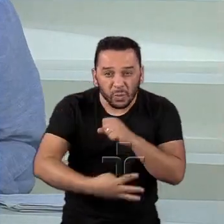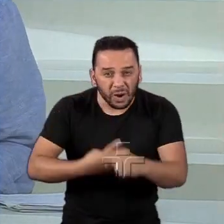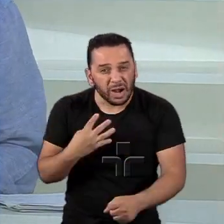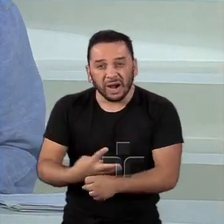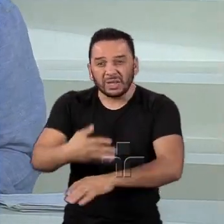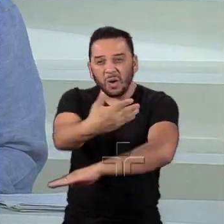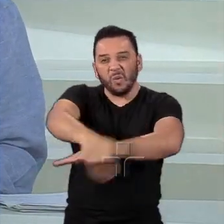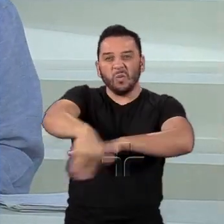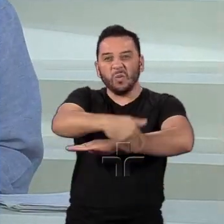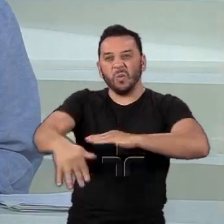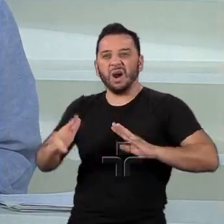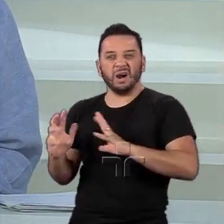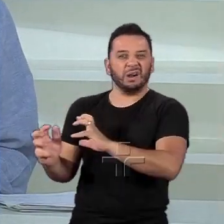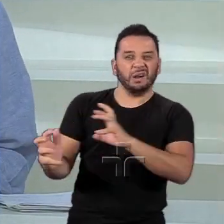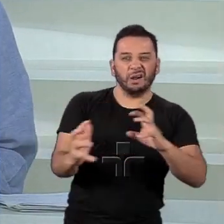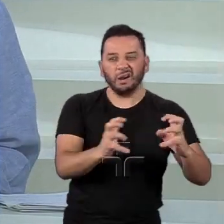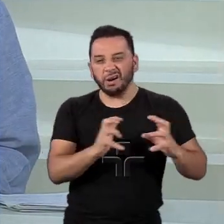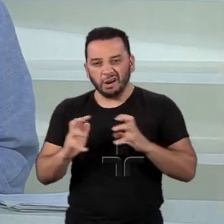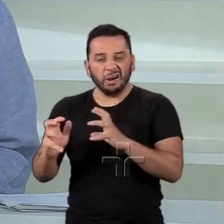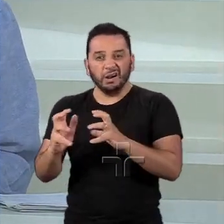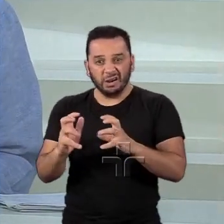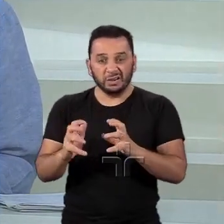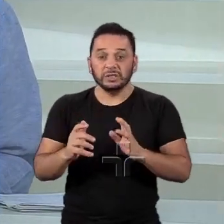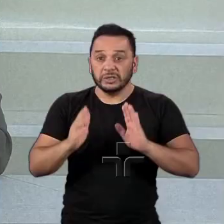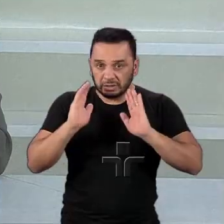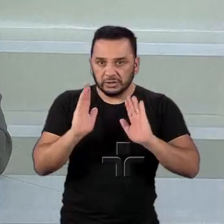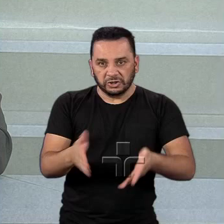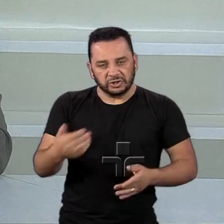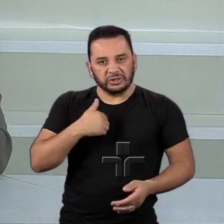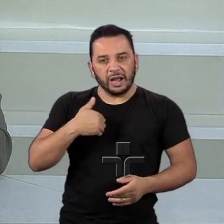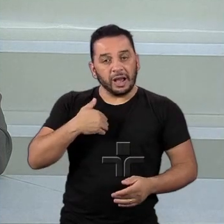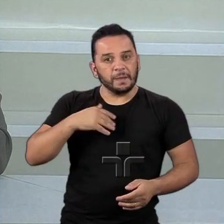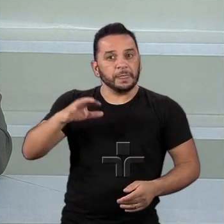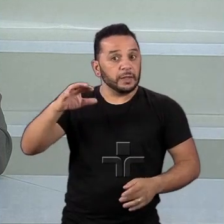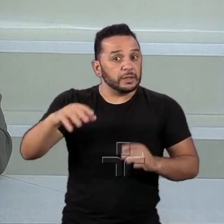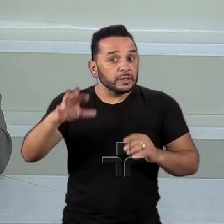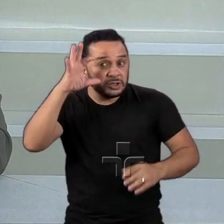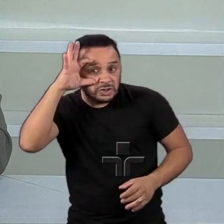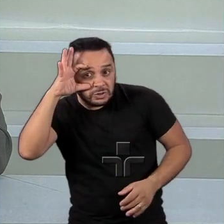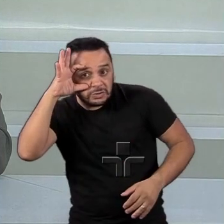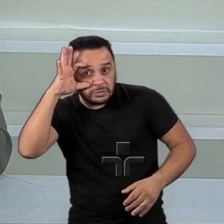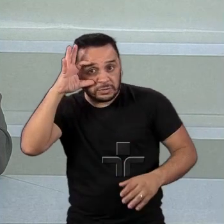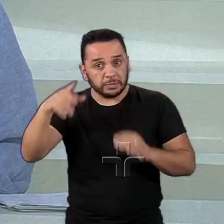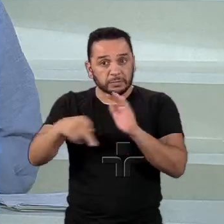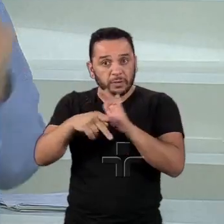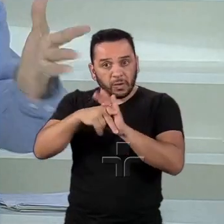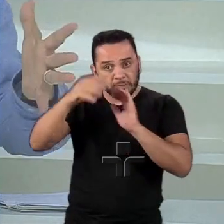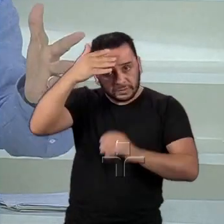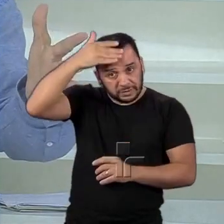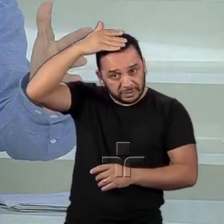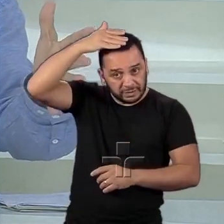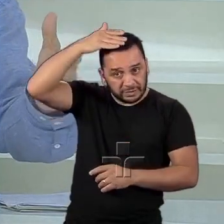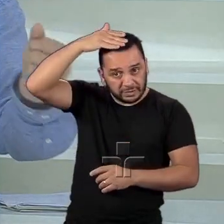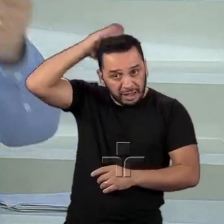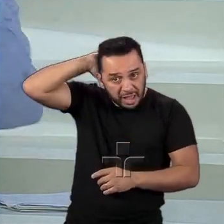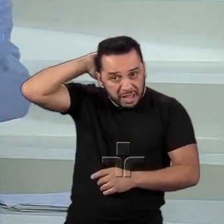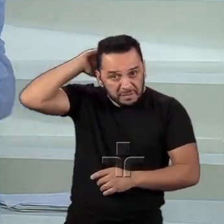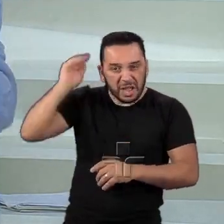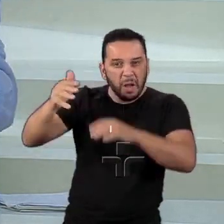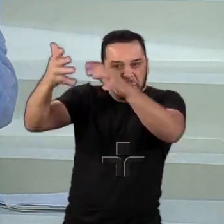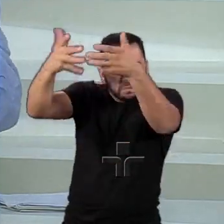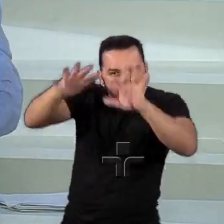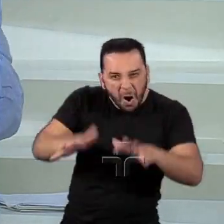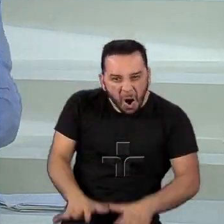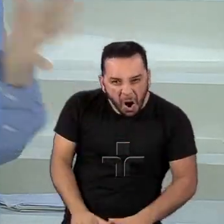rua. E toda a recuperação do naufrágio do Titanic, Dilma Temer, do PT e do PMDB, se atrasar. E, portanto, mais sofrimento para o trabalhador,